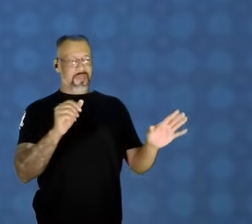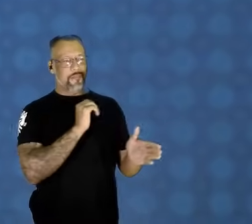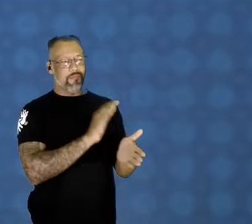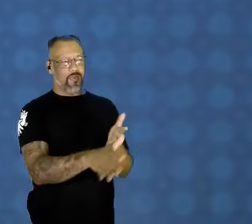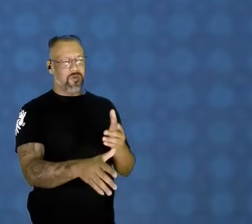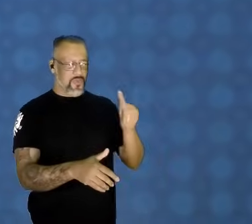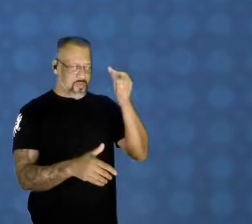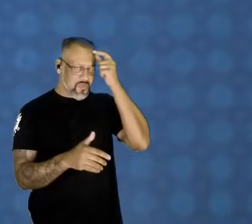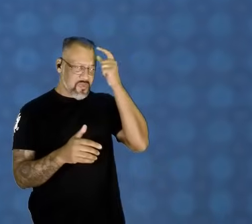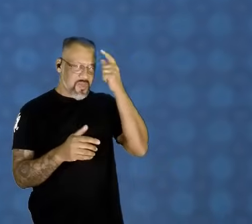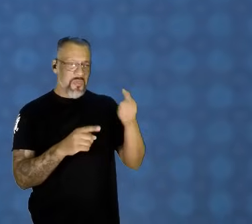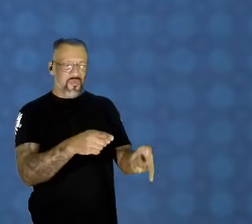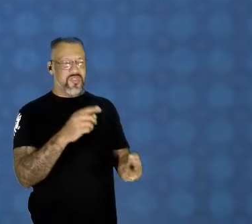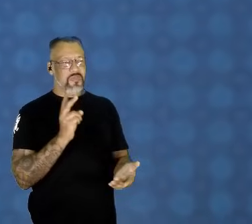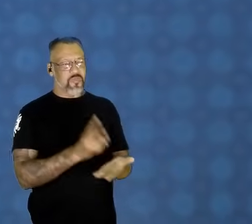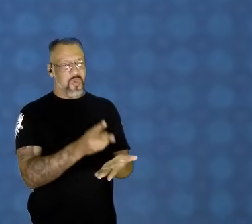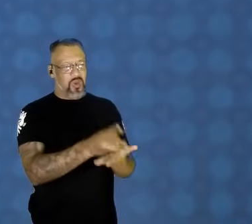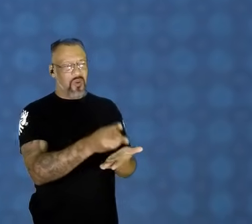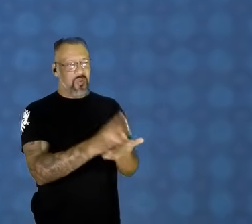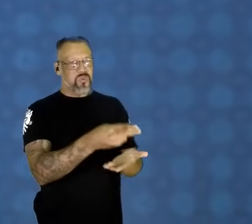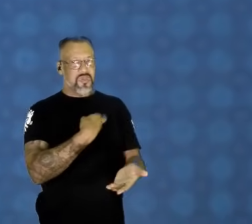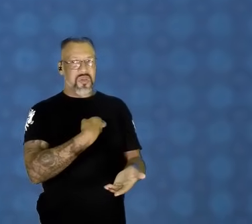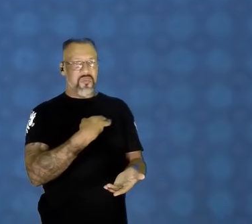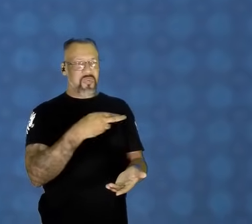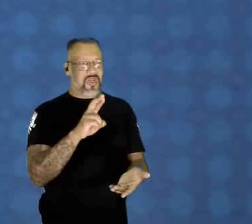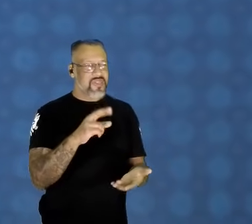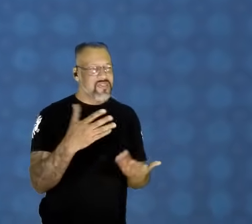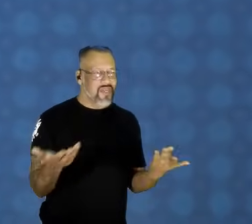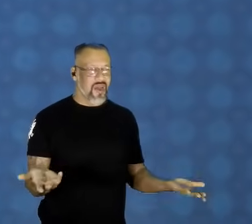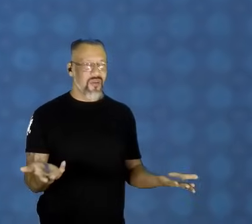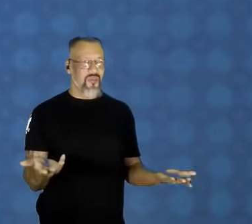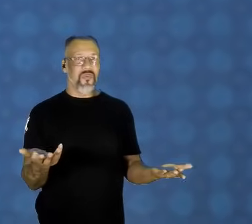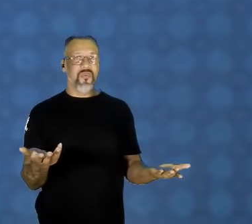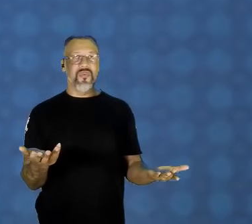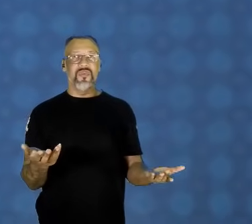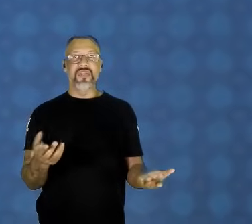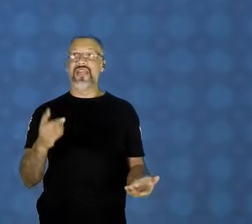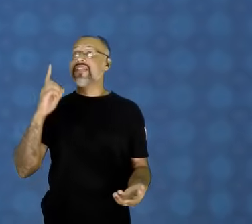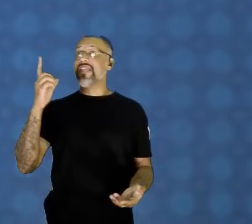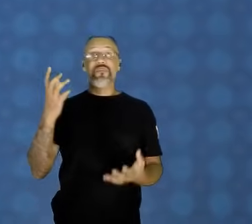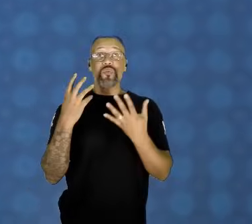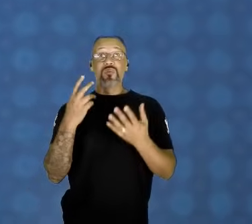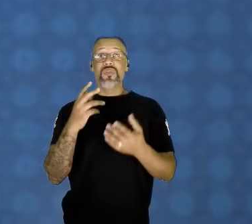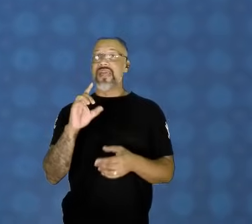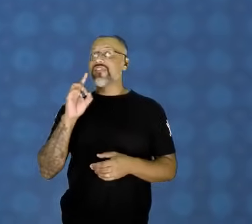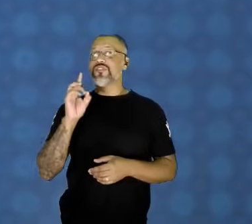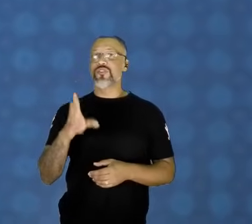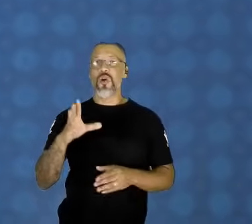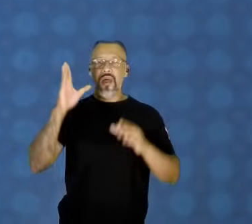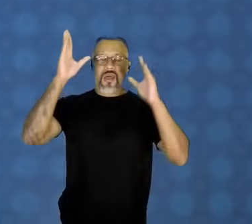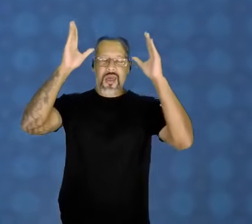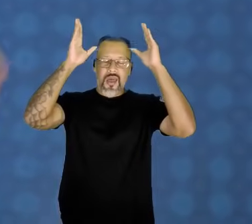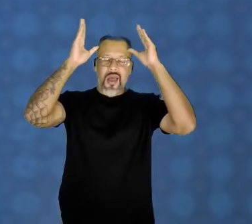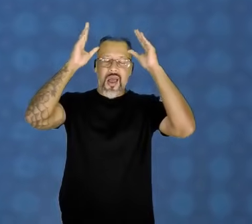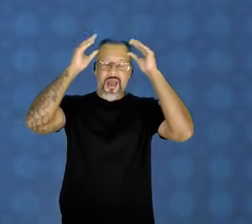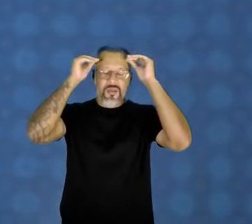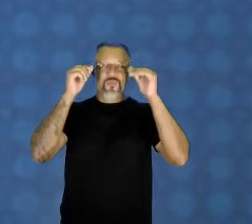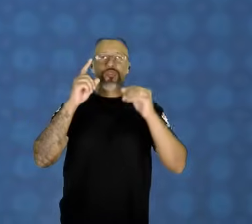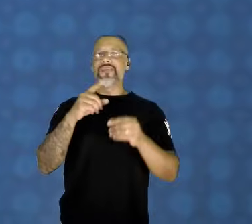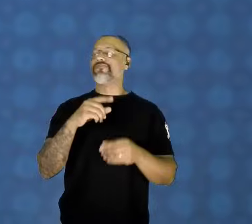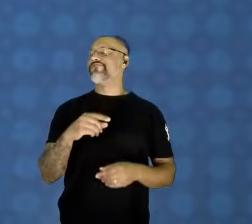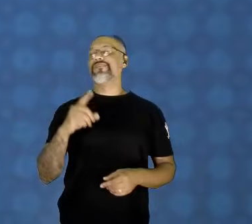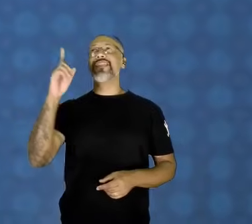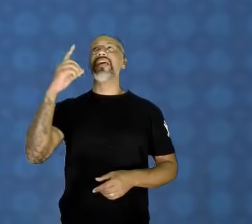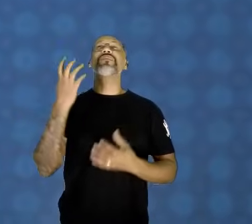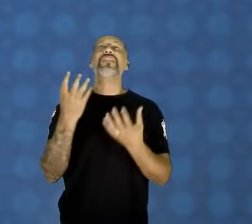te dar as minhas mãos, eu quero te dar o meu coração. Eu não quero só te fazer dormir essa noite, eu quero transformar o seu caráter, o seu coração.